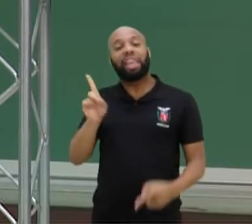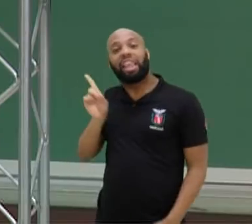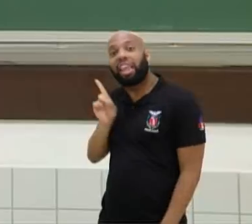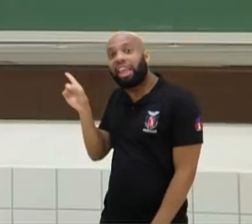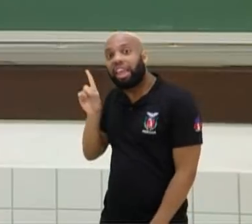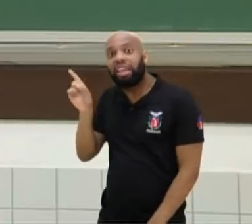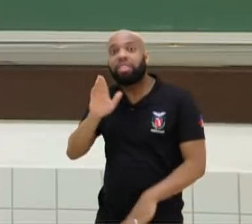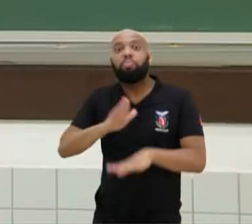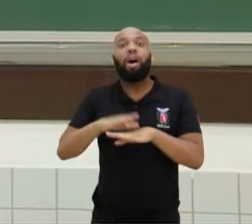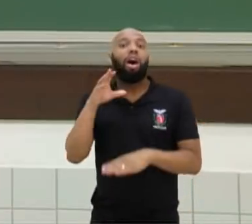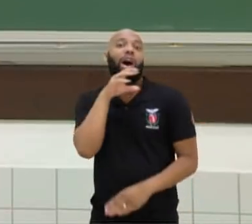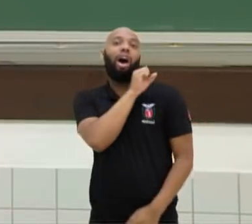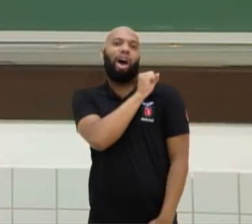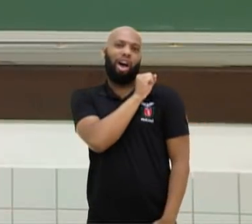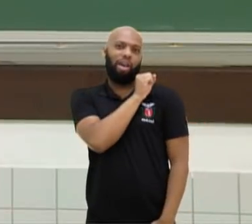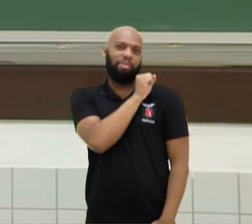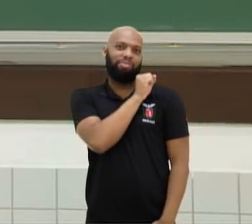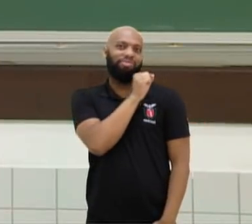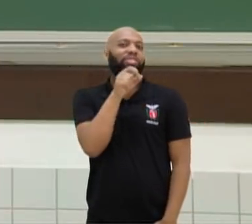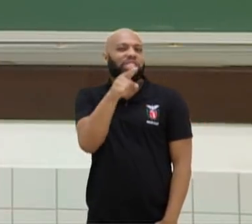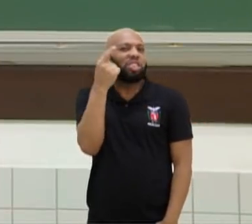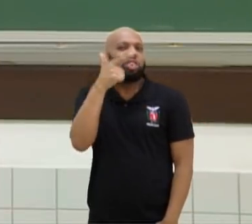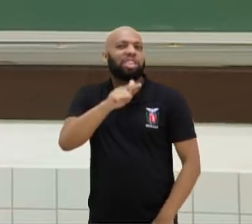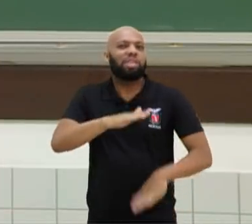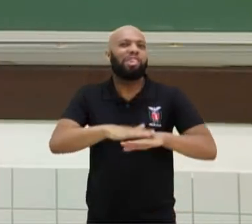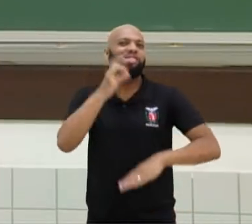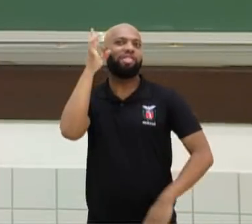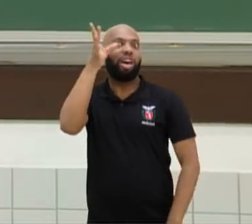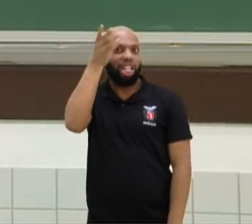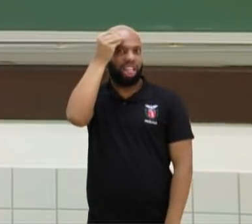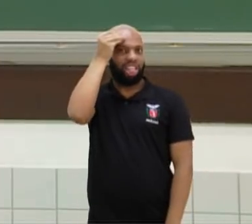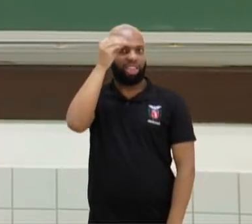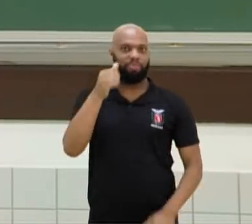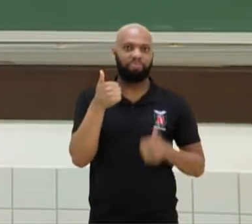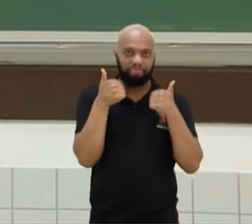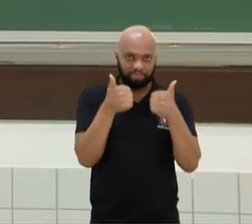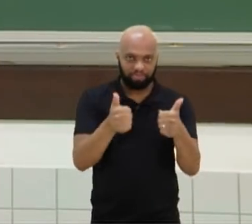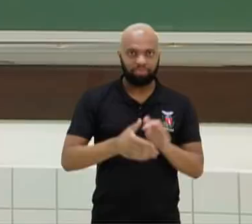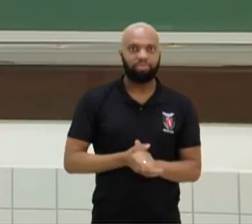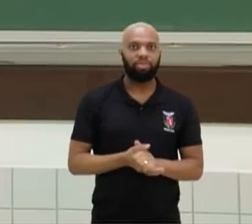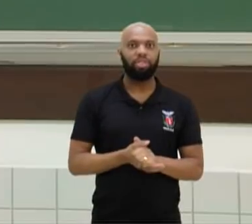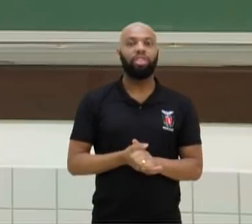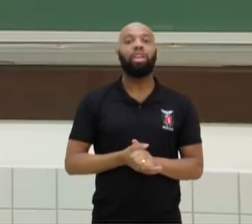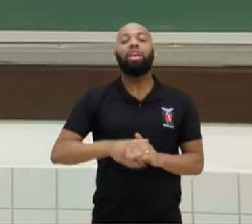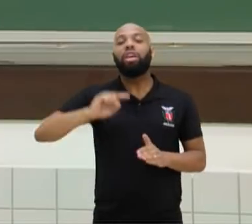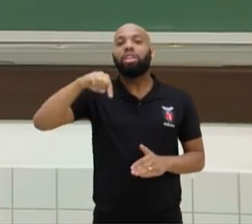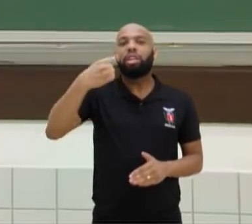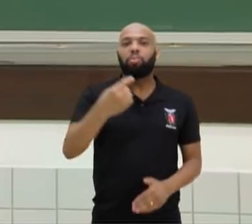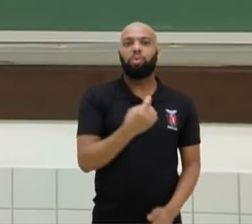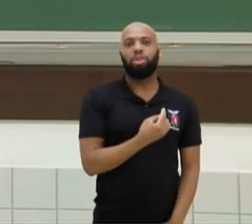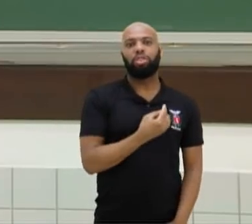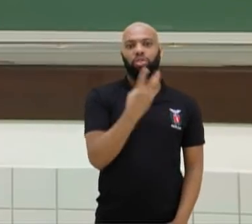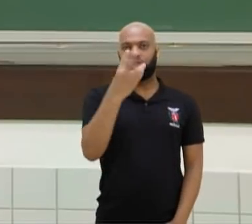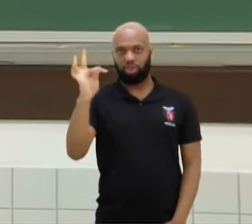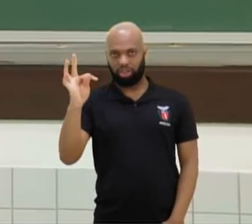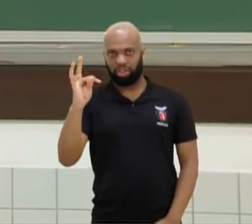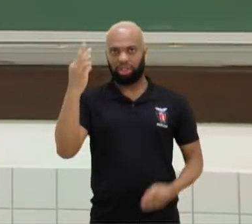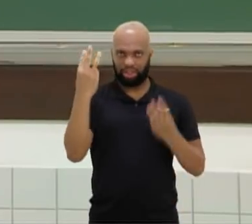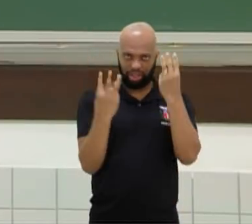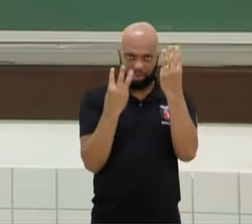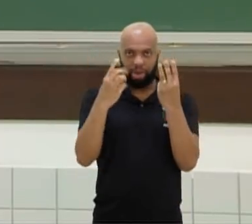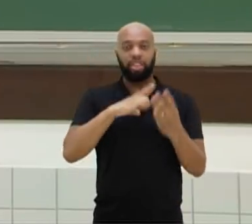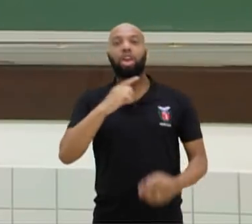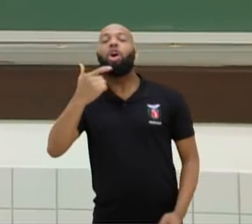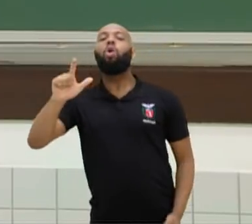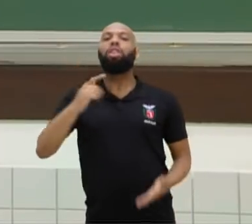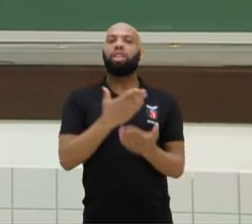é o caminho mais curto, é aquele que você tem mais facilidade de fixação. Segundo trimestre, nós vamos ter algumas aulas de